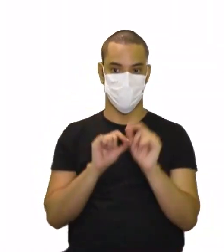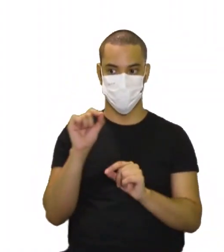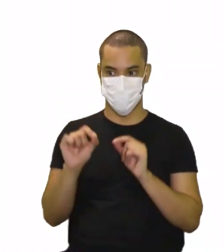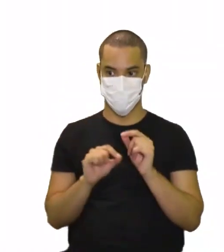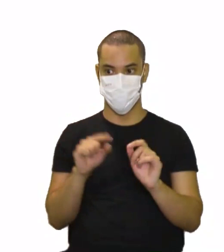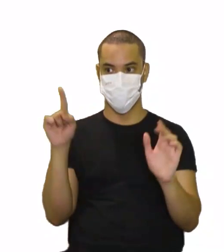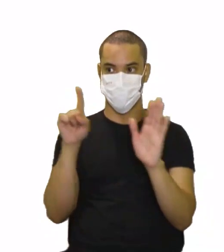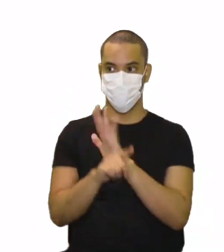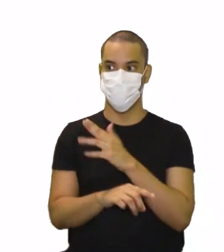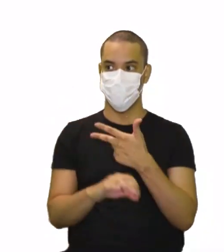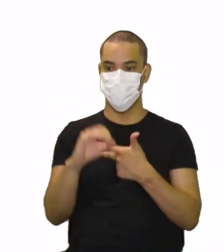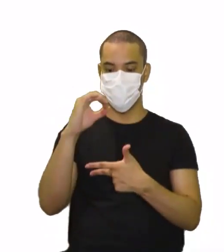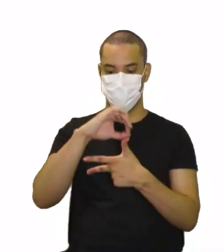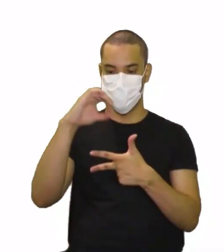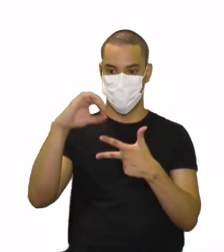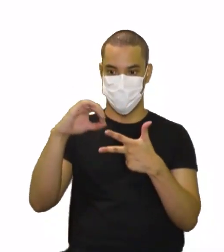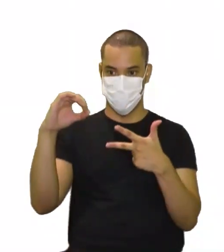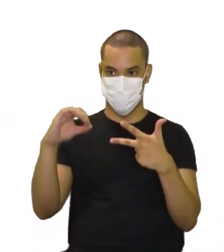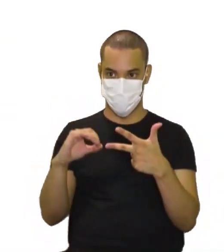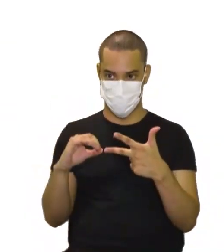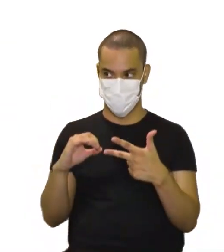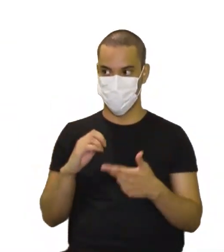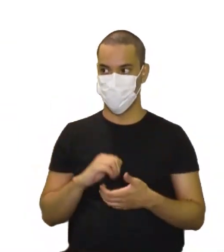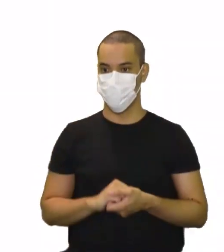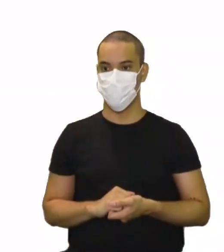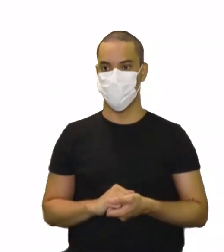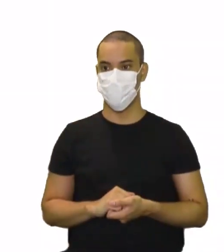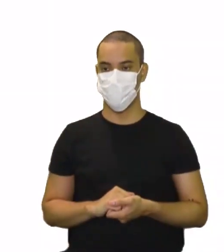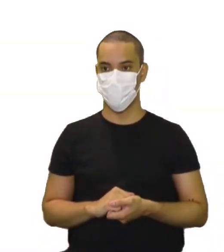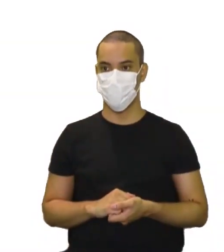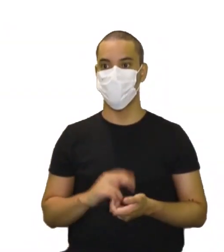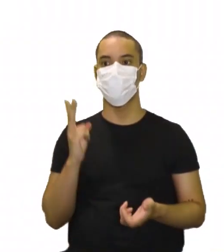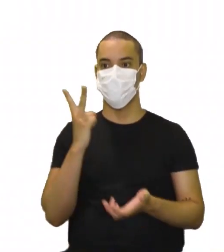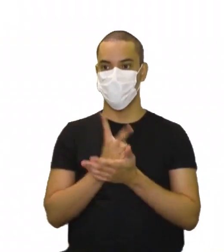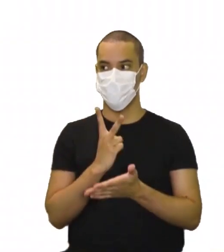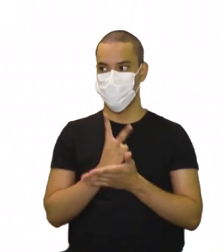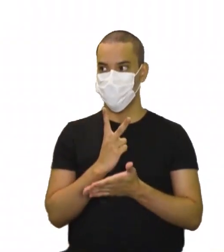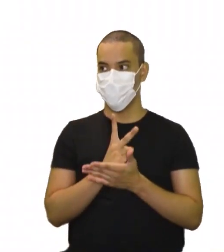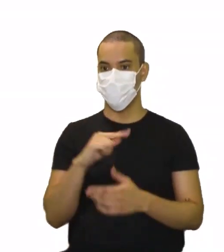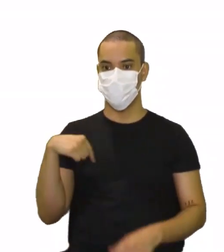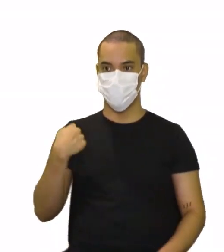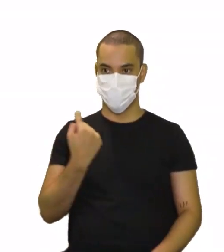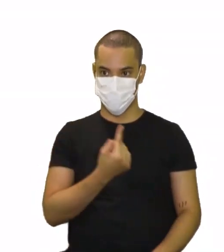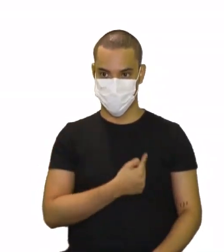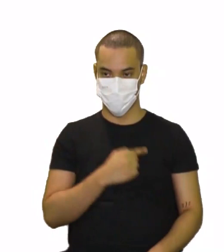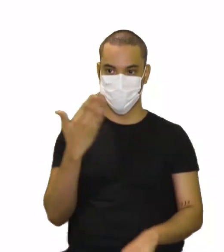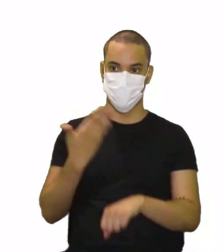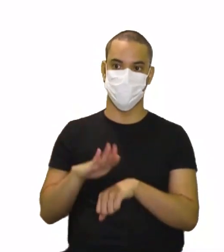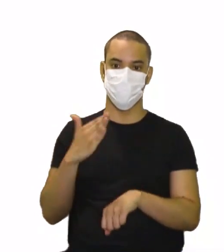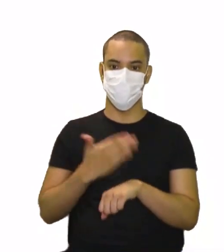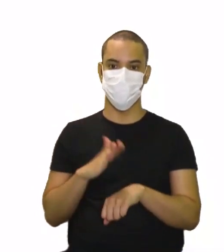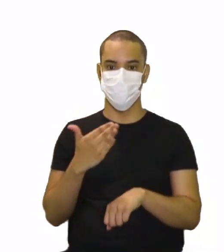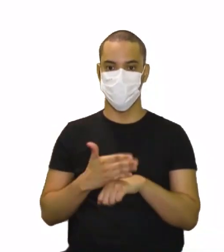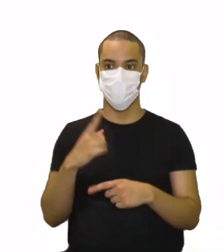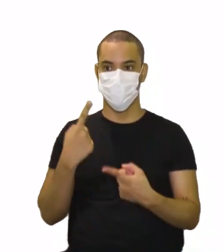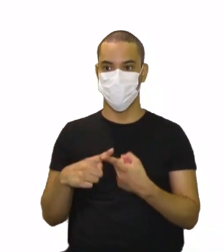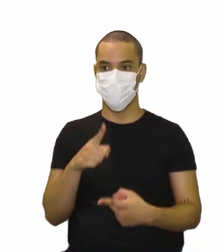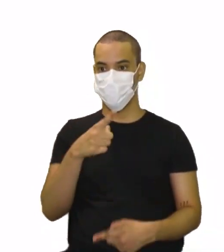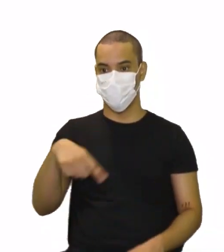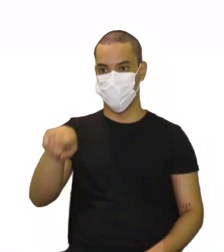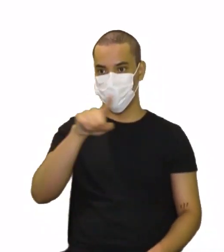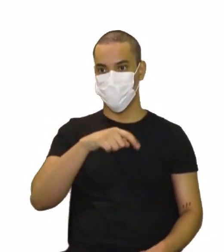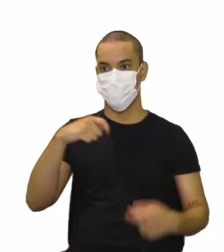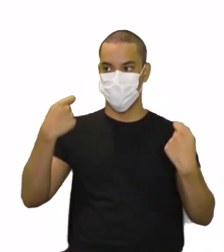uma questão de Enem, né? Sempre aí para dar uma treinada, porque é necessário